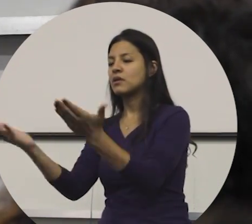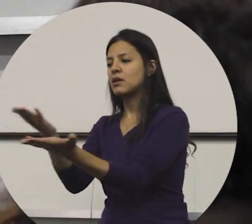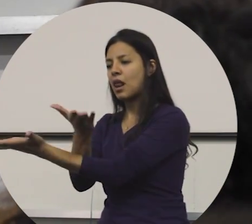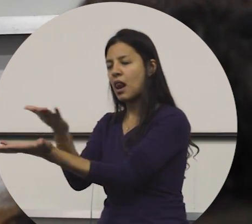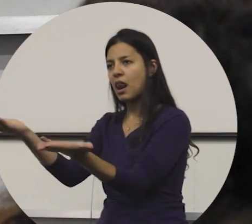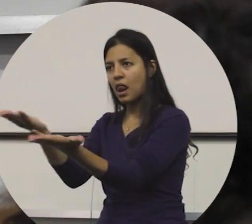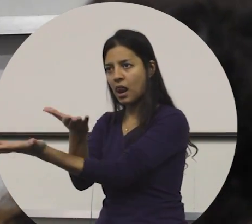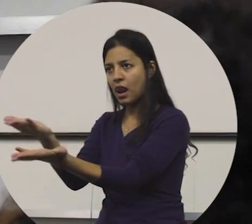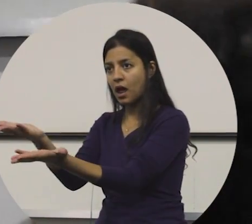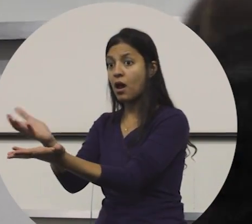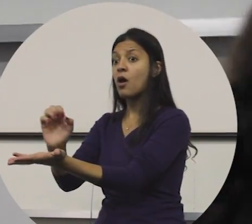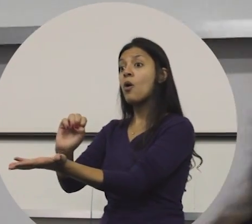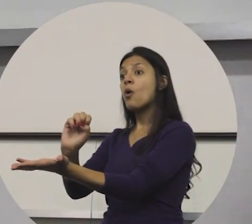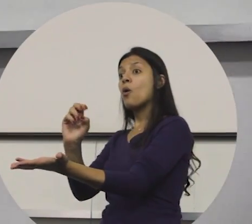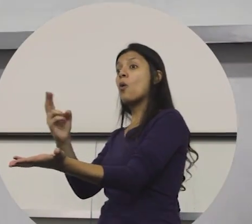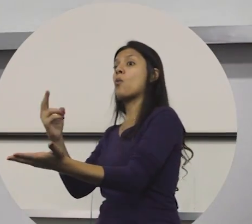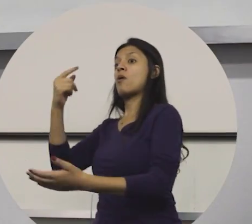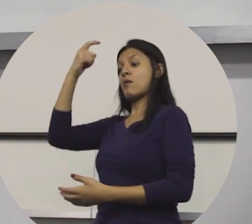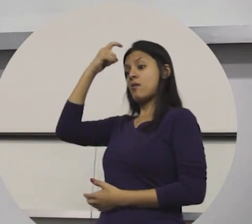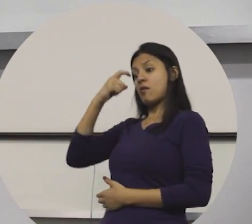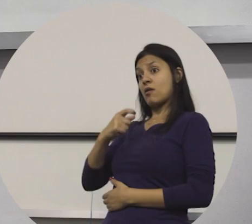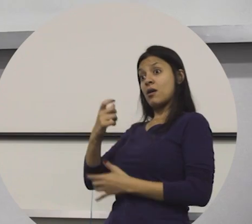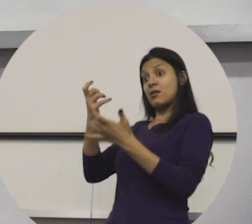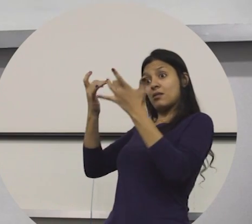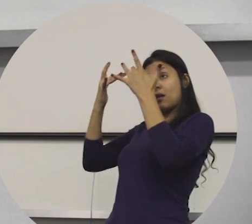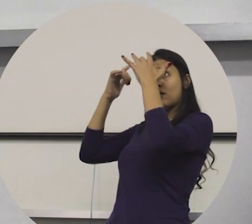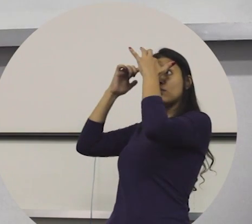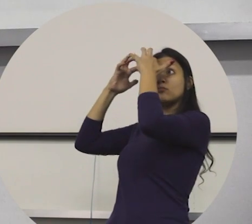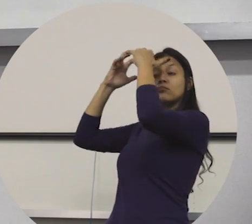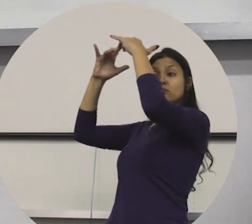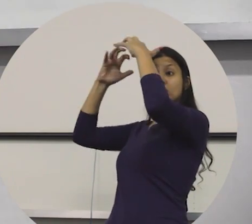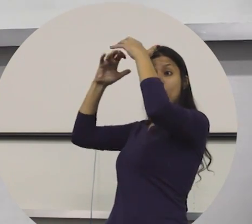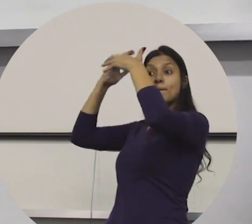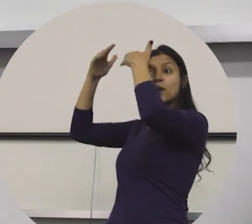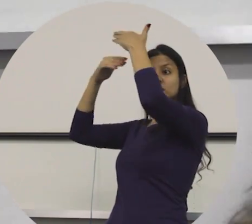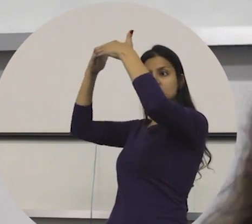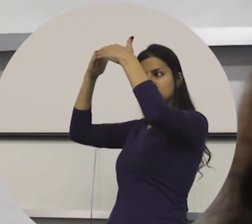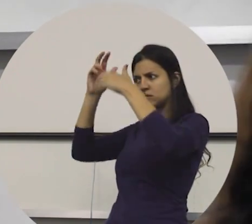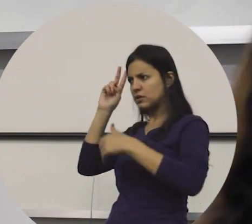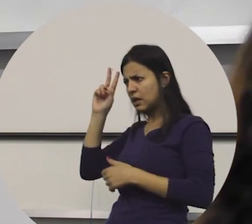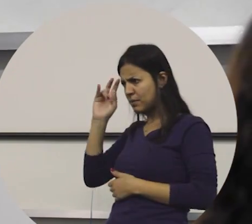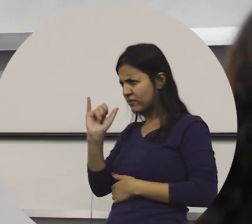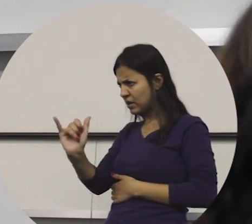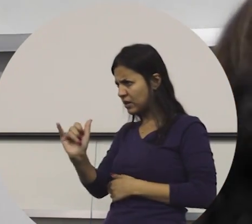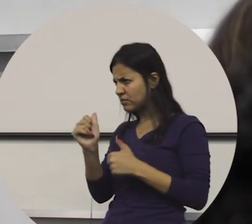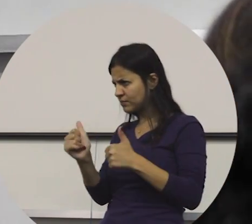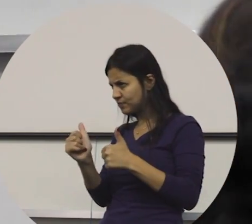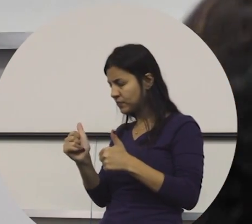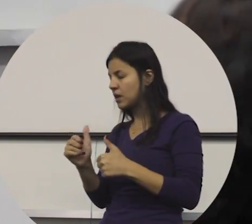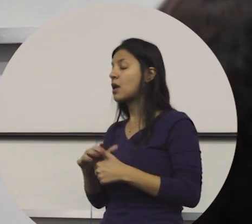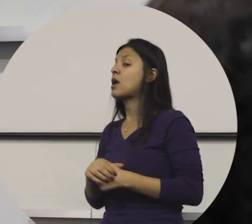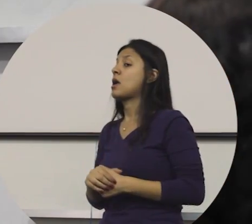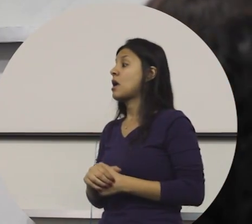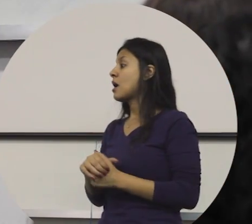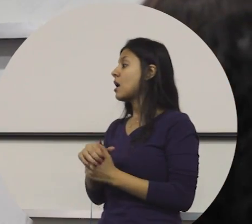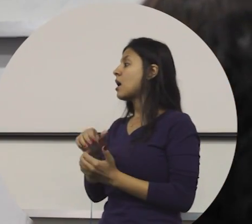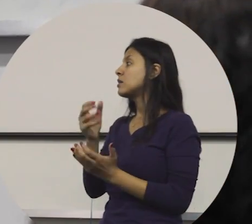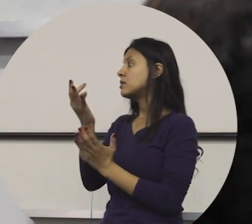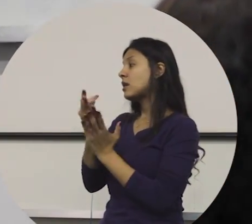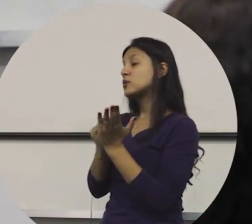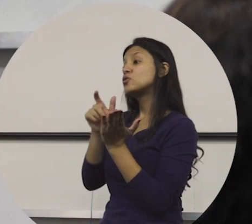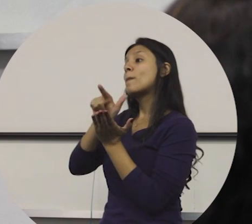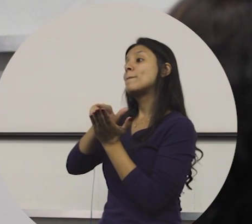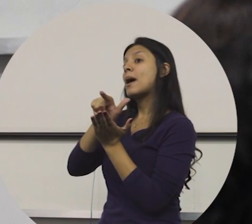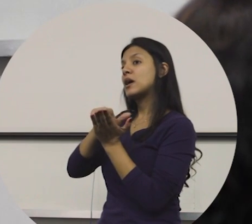é na pessoa. Lembram disso? Na página...